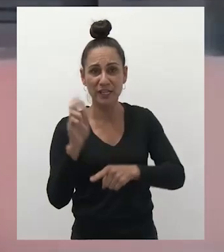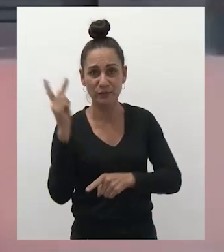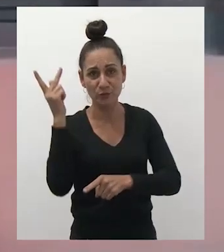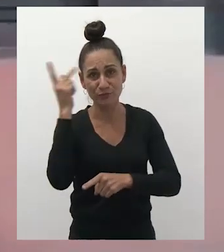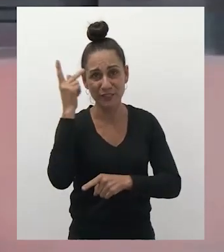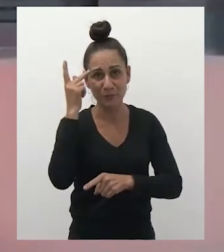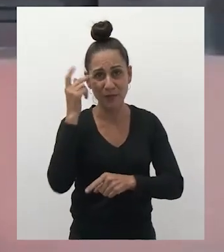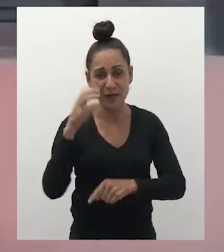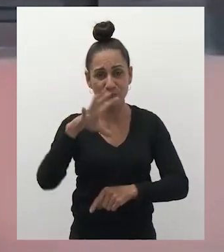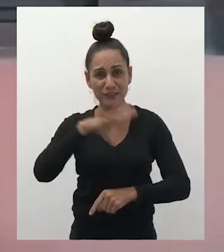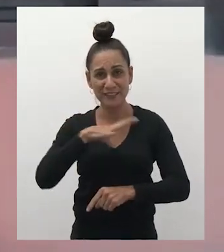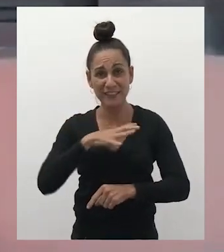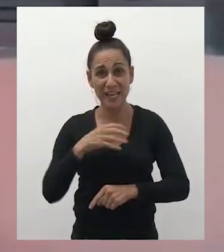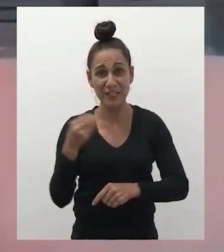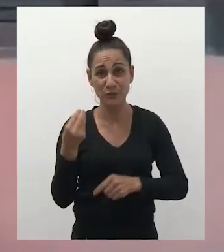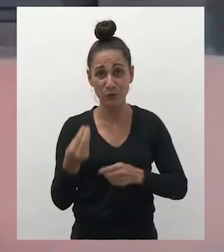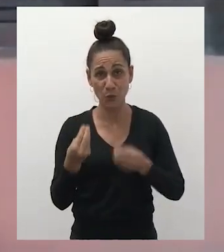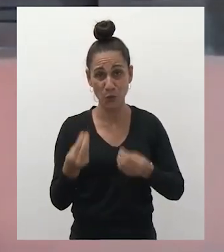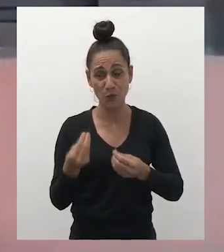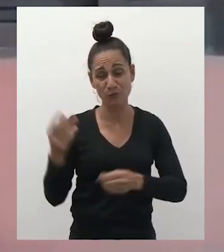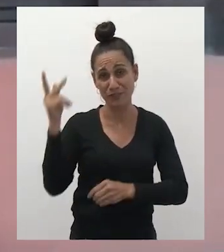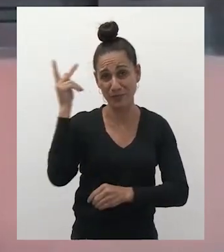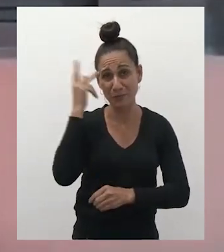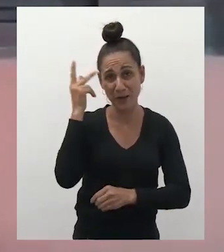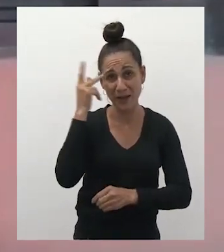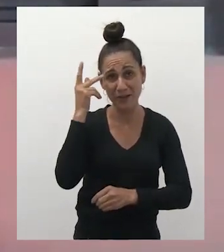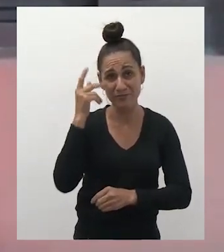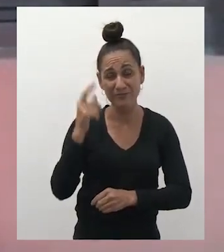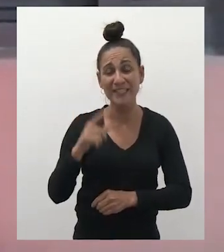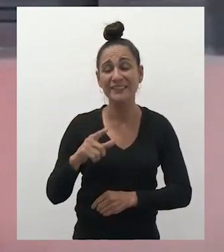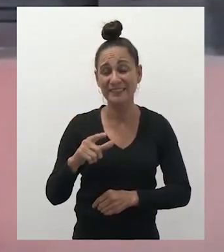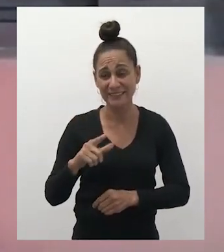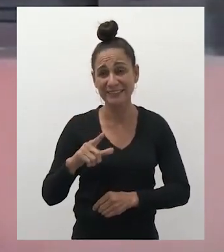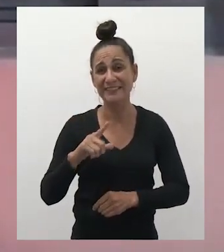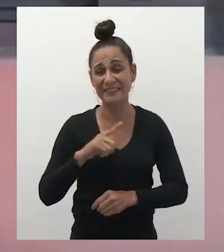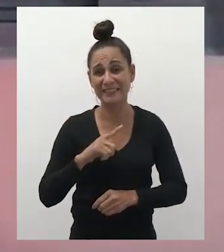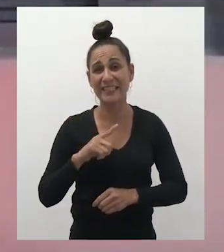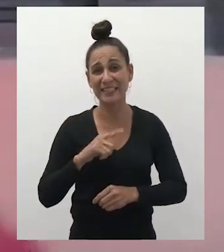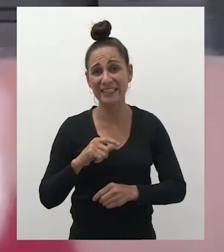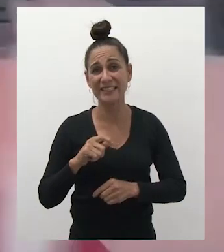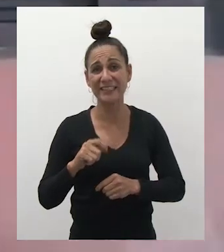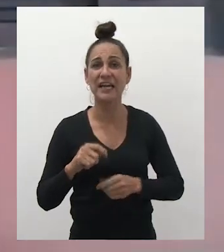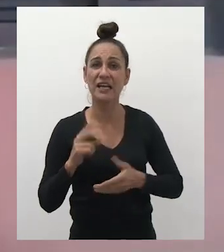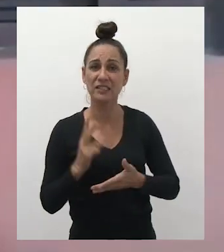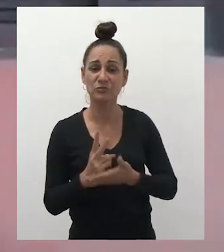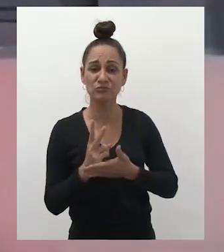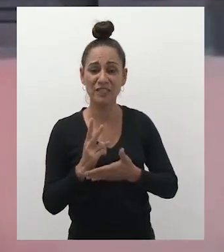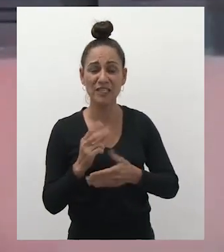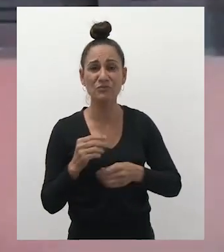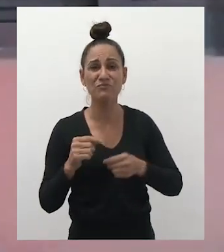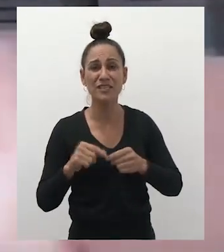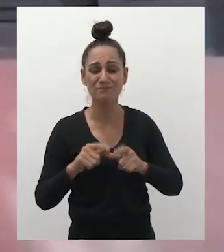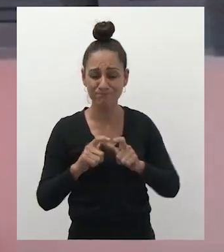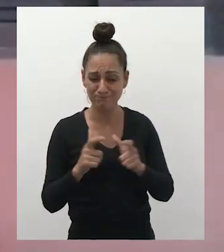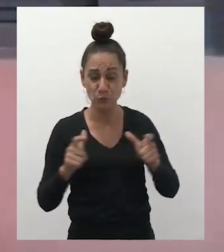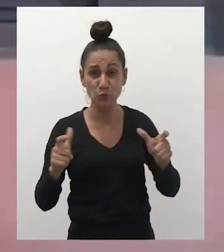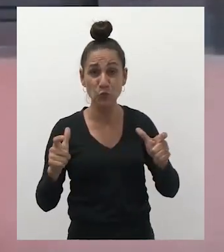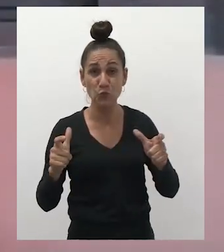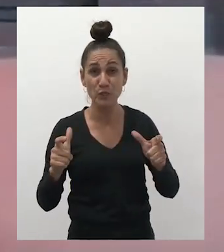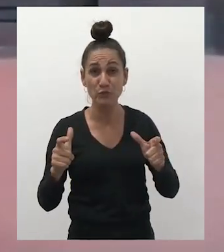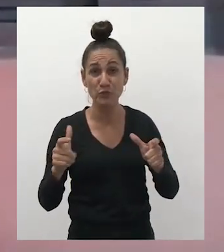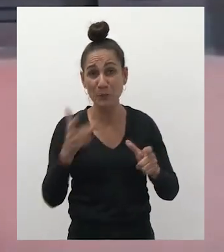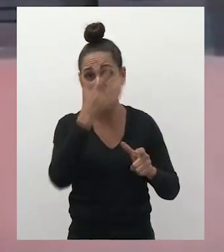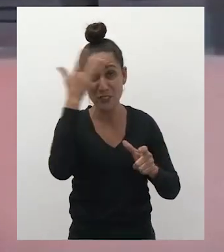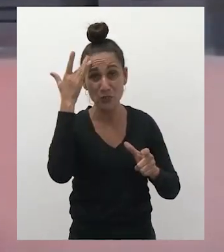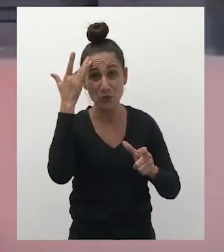São Paulo, isso ainda tenha um posicionamento tão elevado, né? A gente tem o maior número